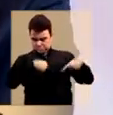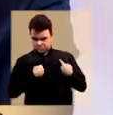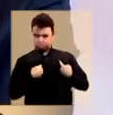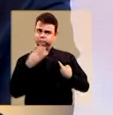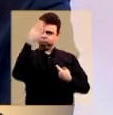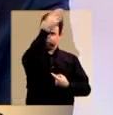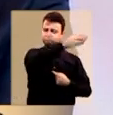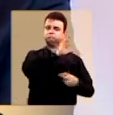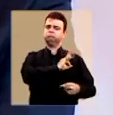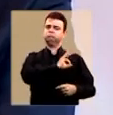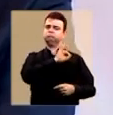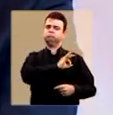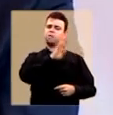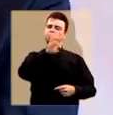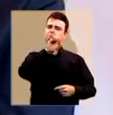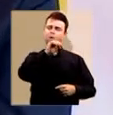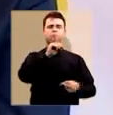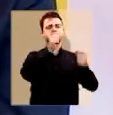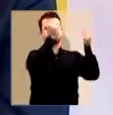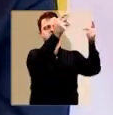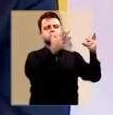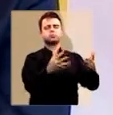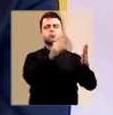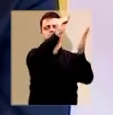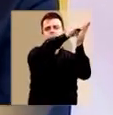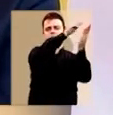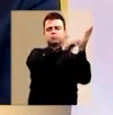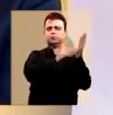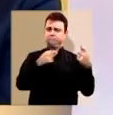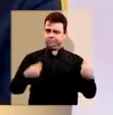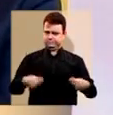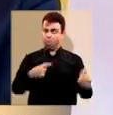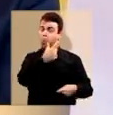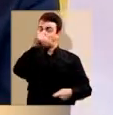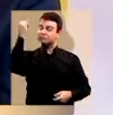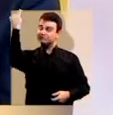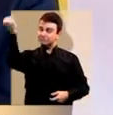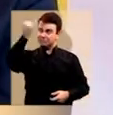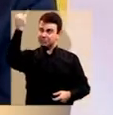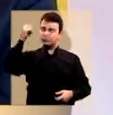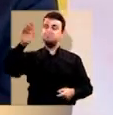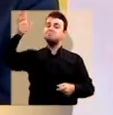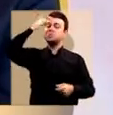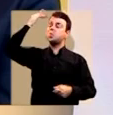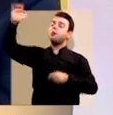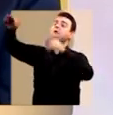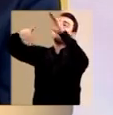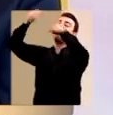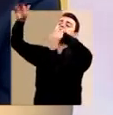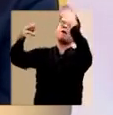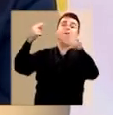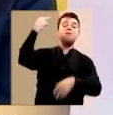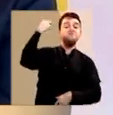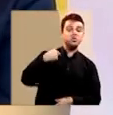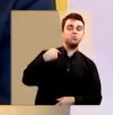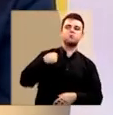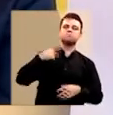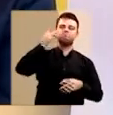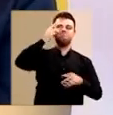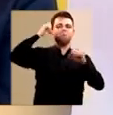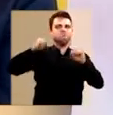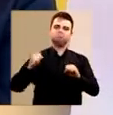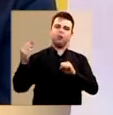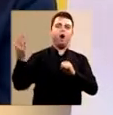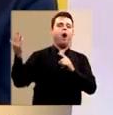para fazer o boletim de ocorrência. Mas é importante também que você tenha testemunhas para colaborar com a